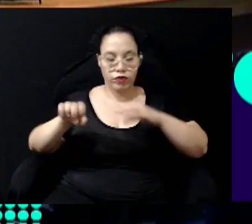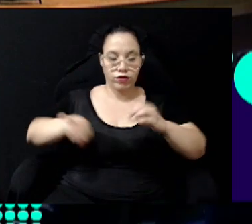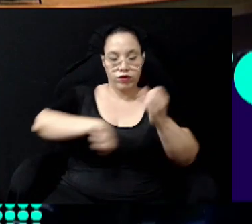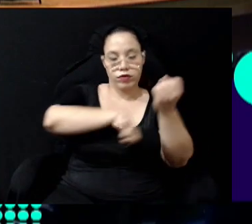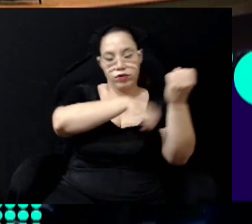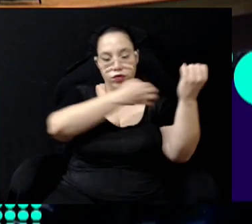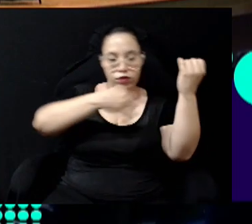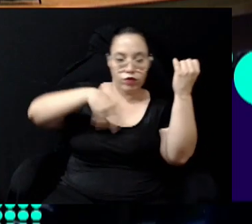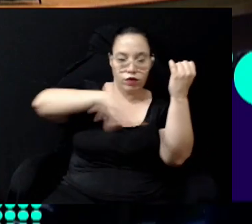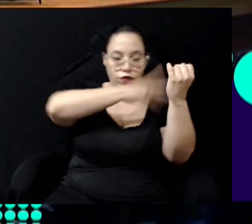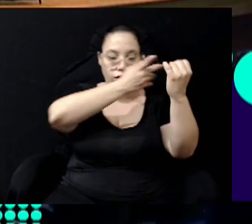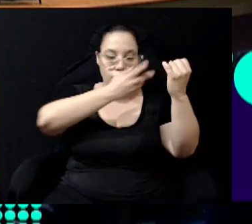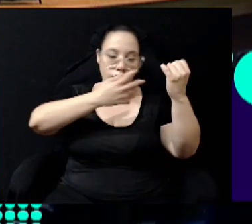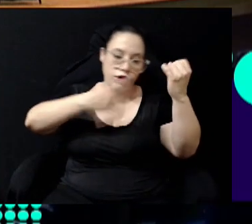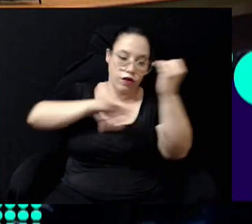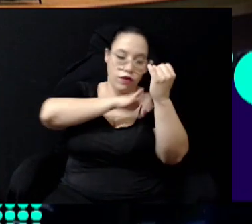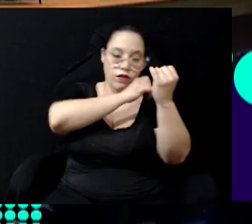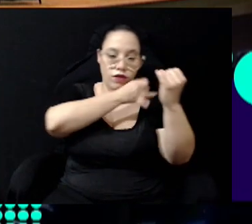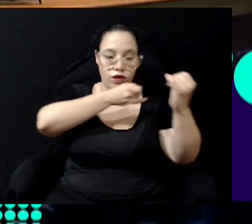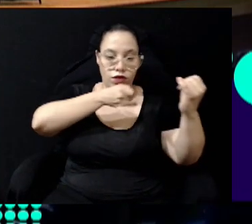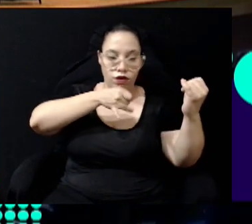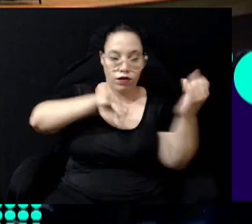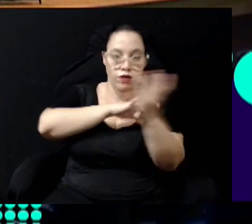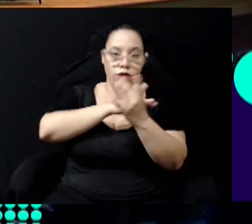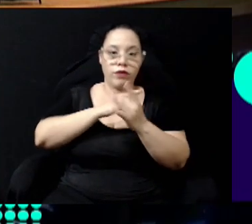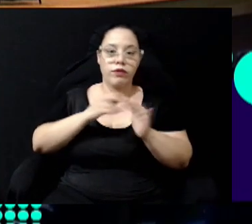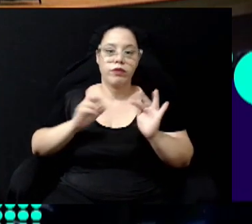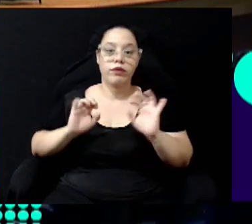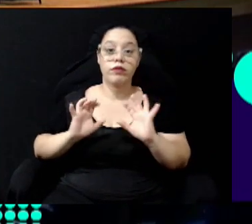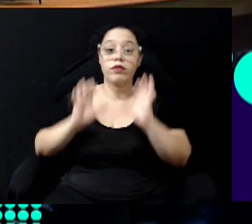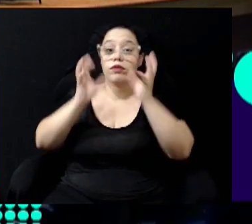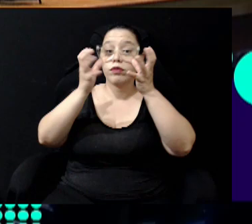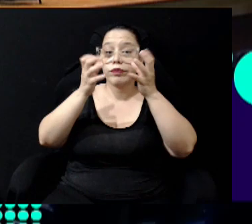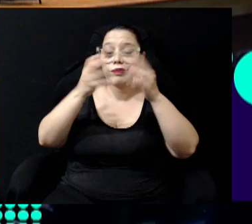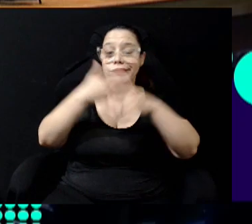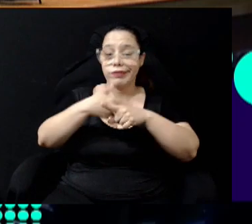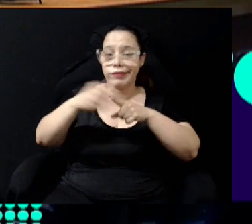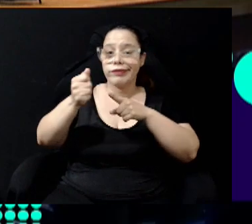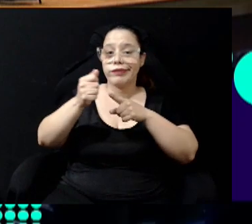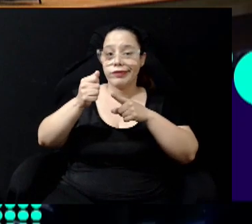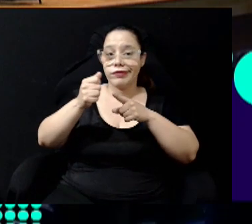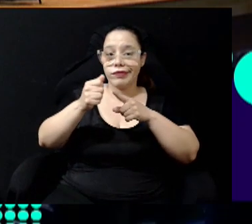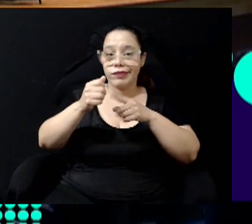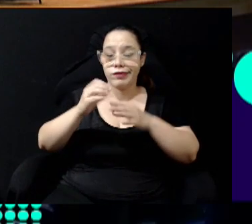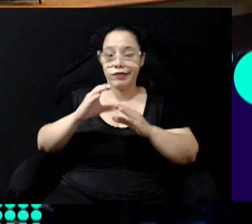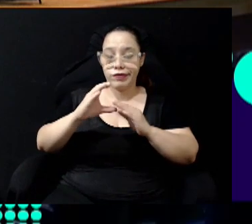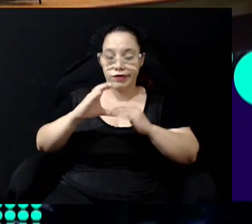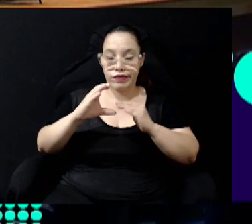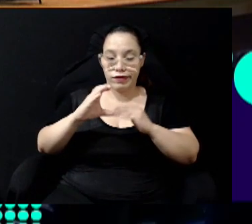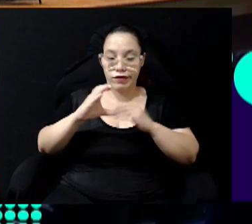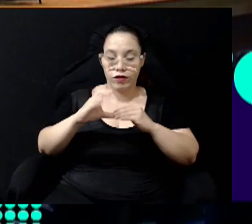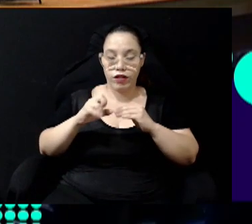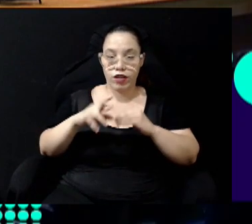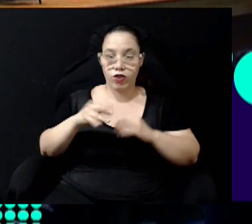Municipal de Campinas, com a premiação dos vencedores do concurso Cantores Líricos.